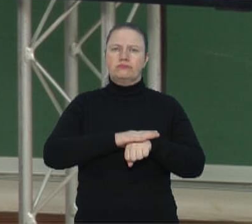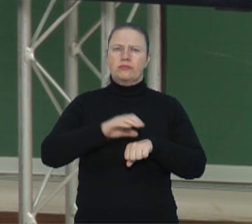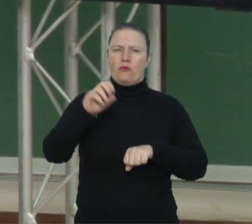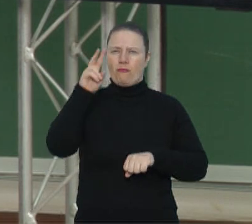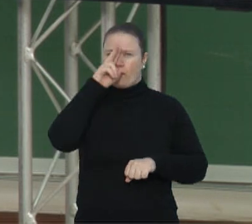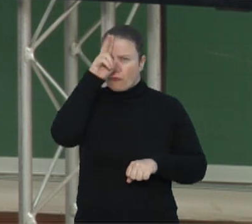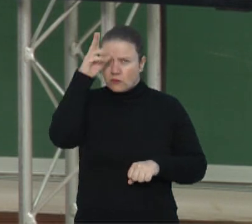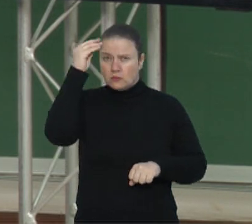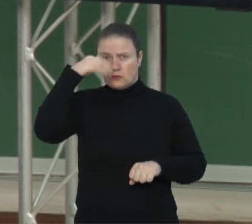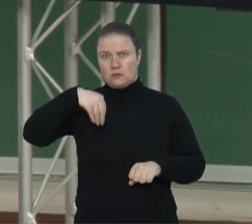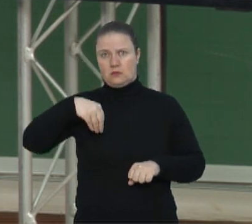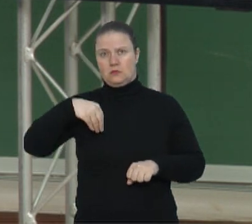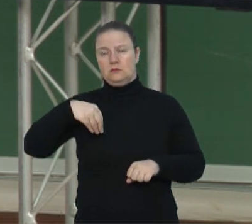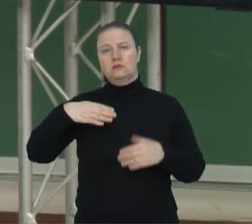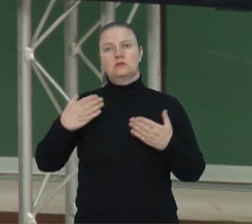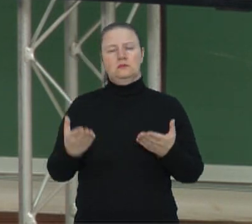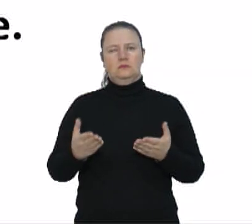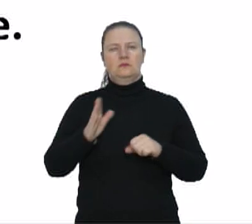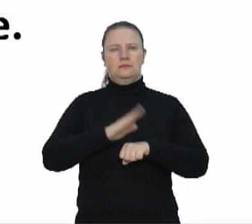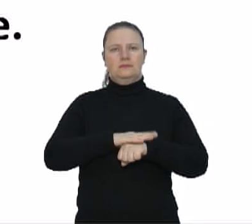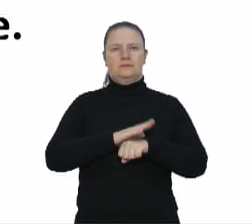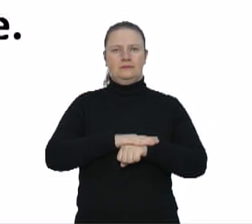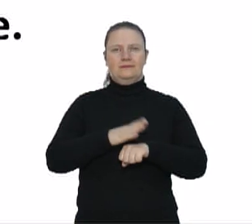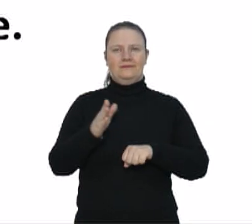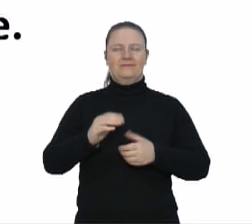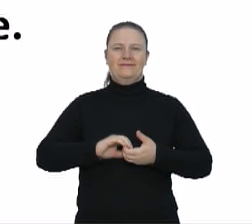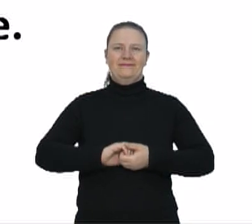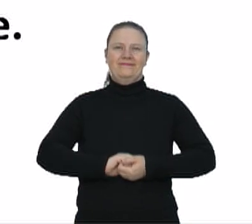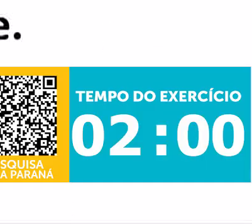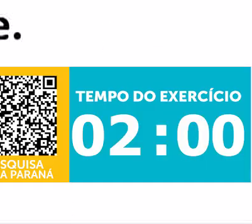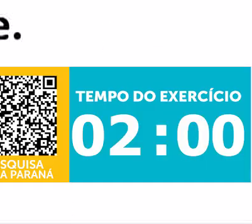intensidade e timbre. Tempo.